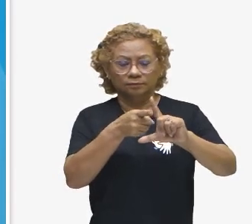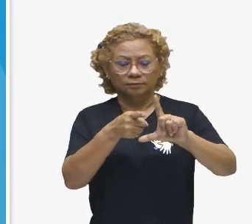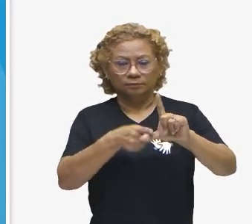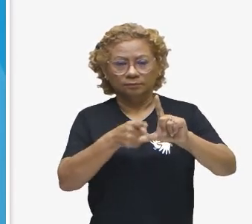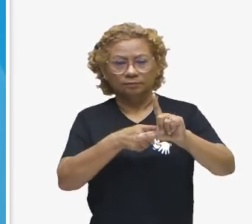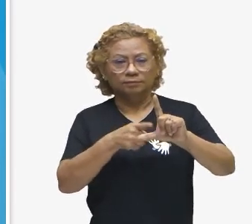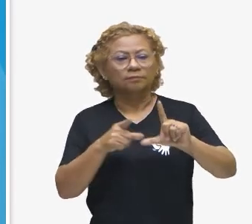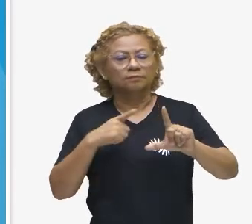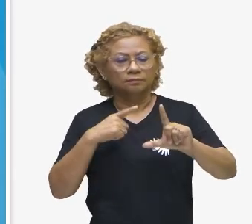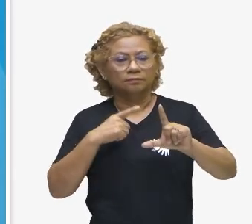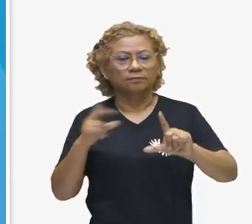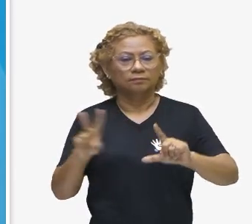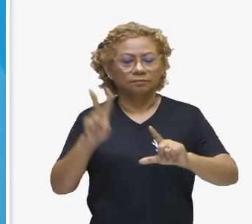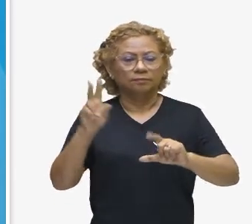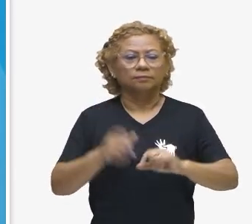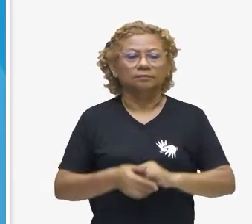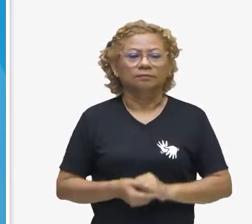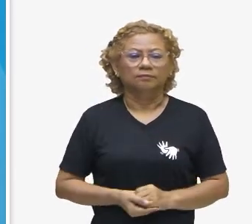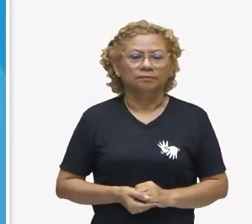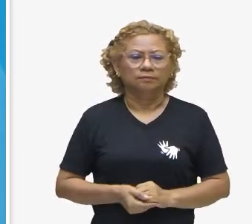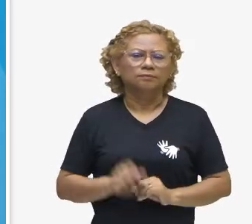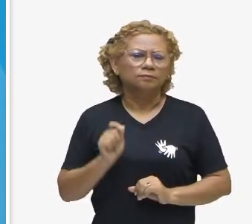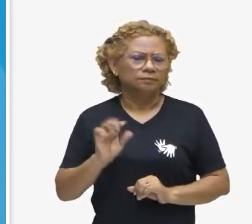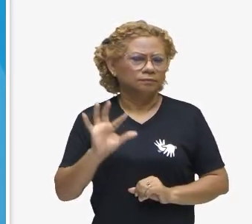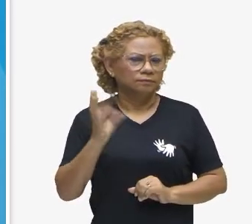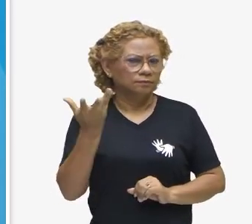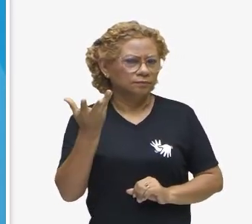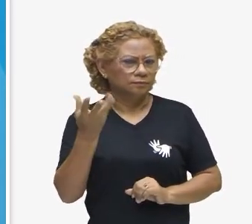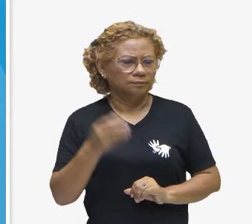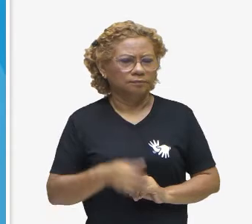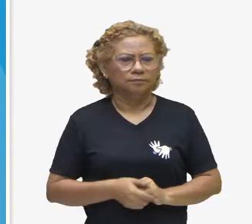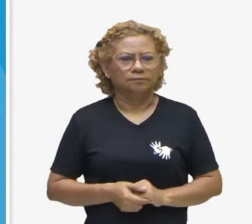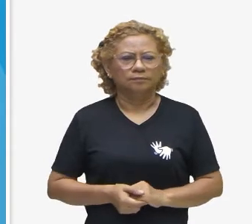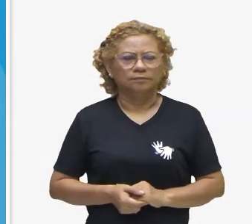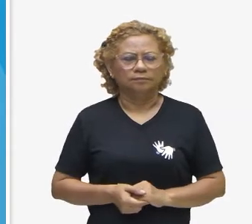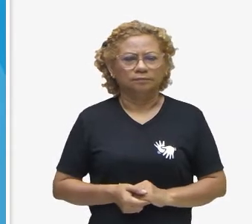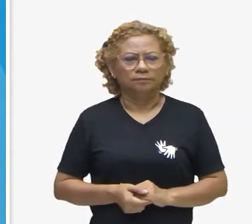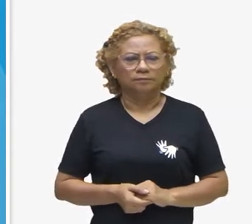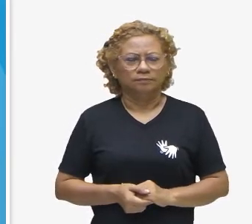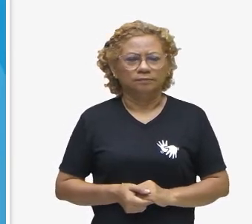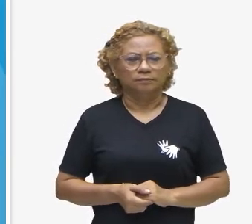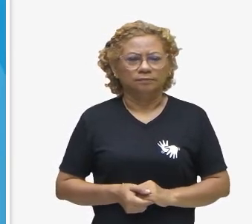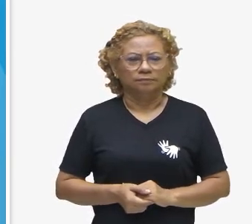valor, e o que aconteceu? Eu projetei